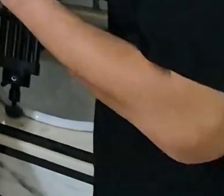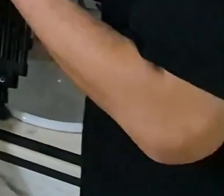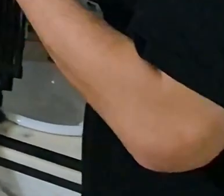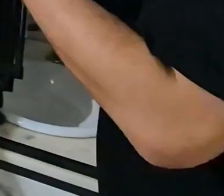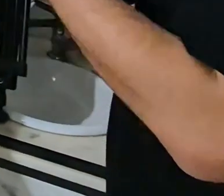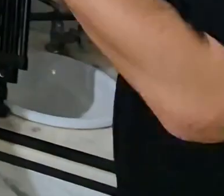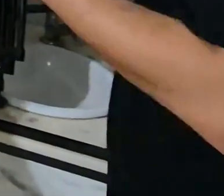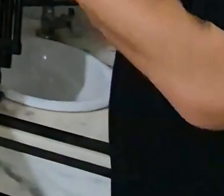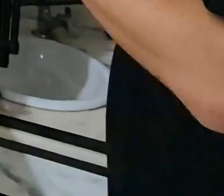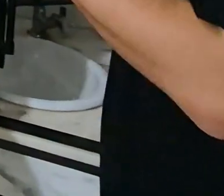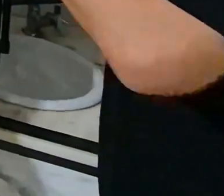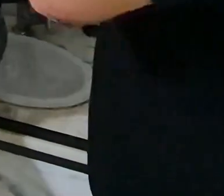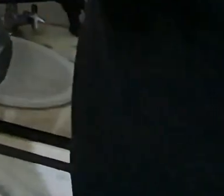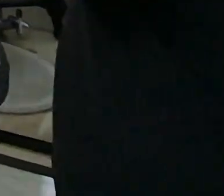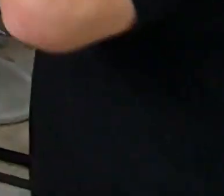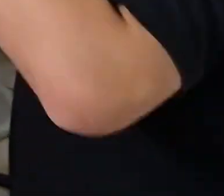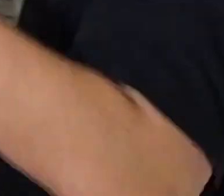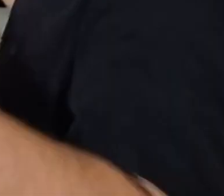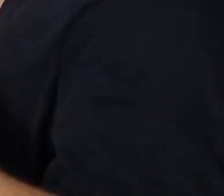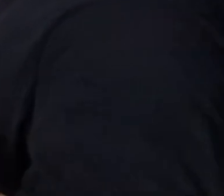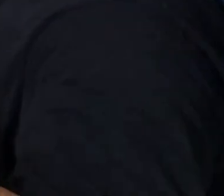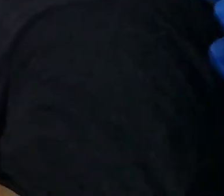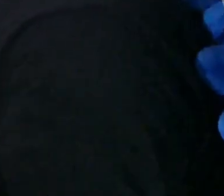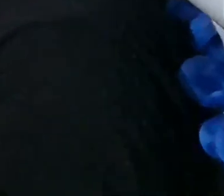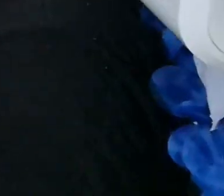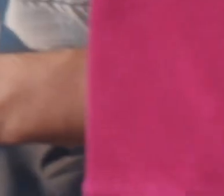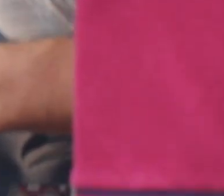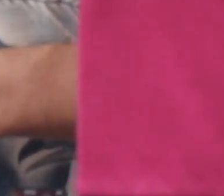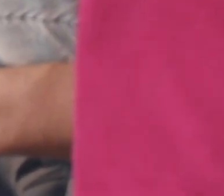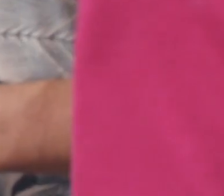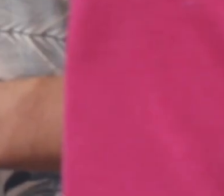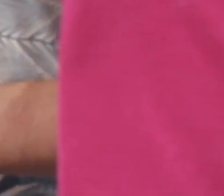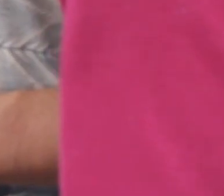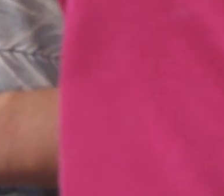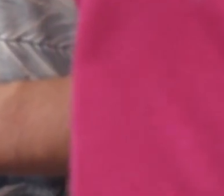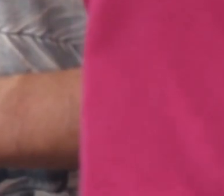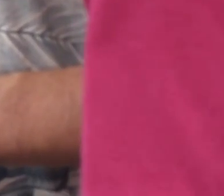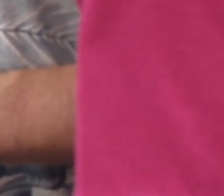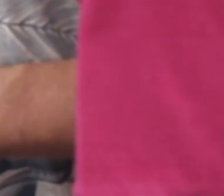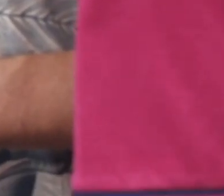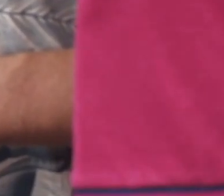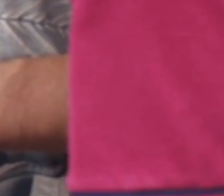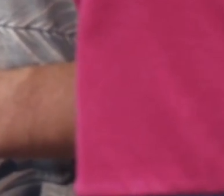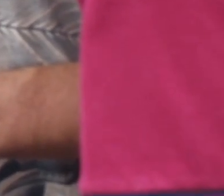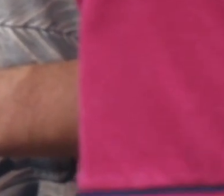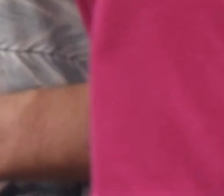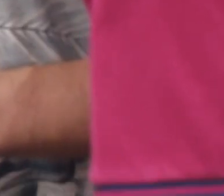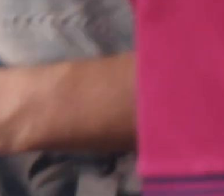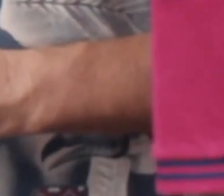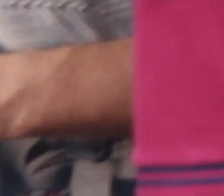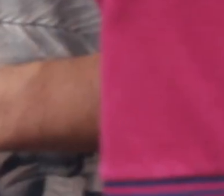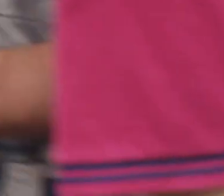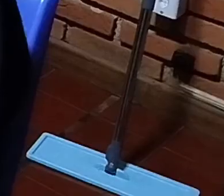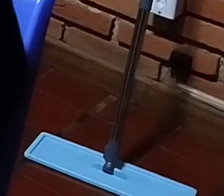A equipe está reunida e todos olham atentamente para o visor da